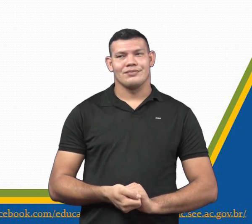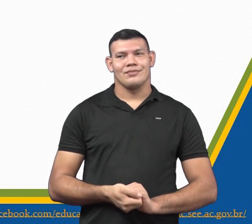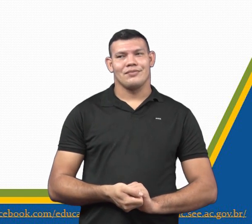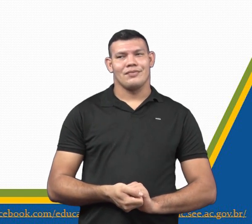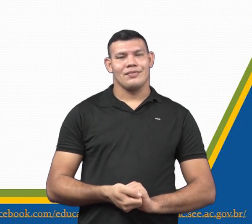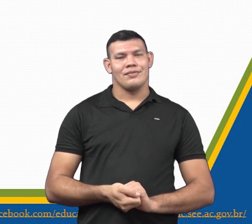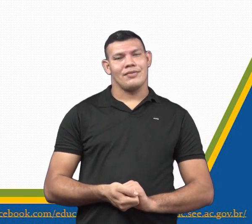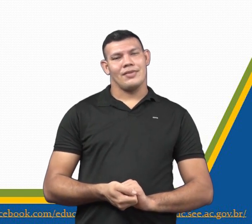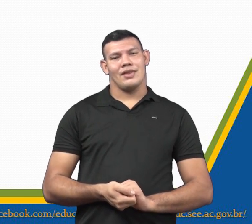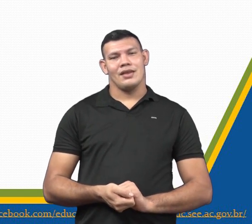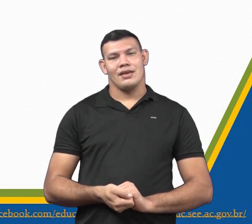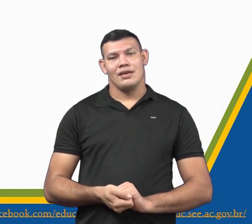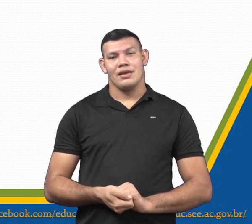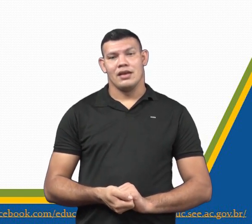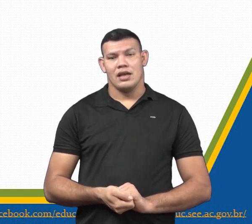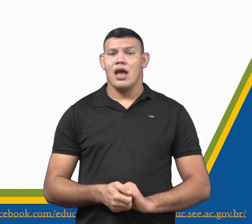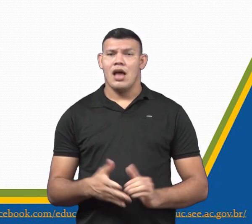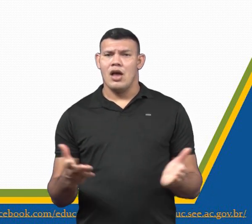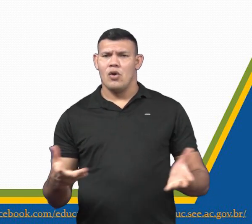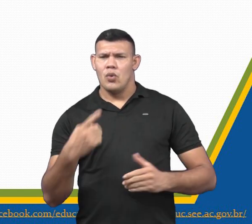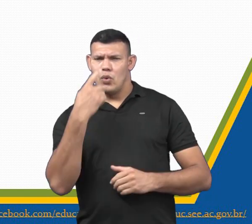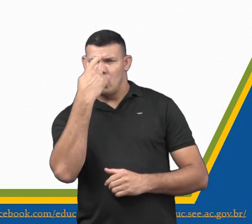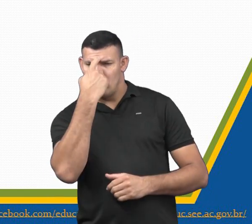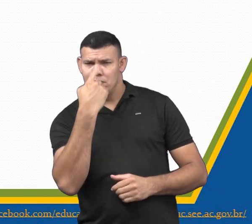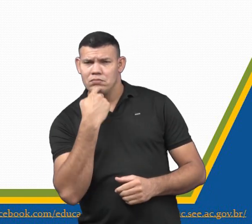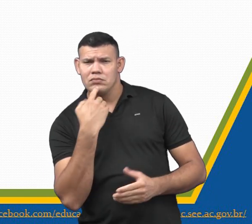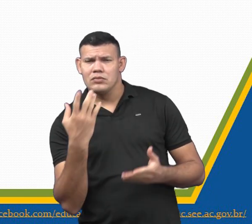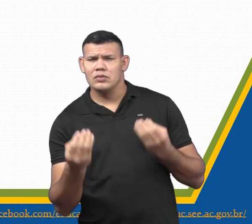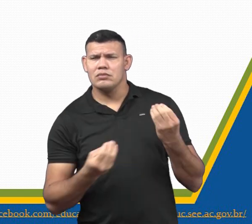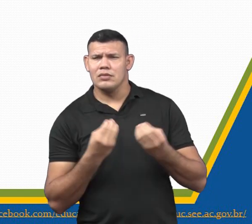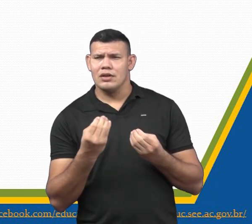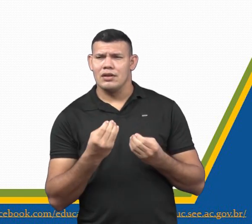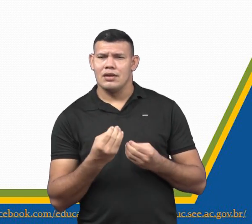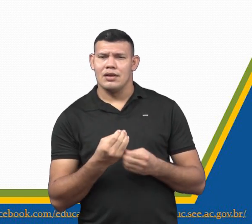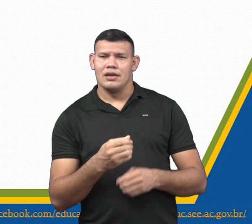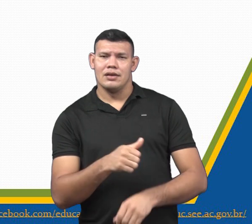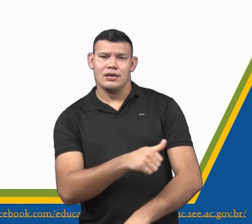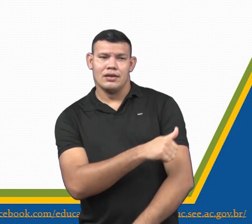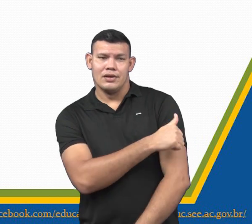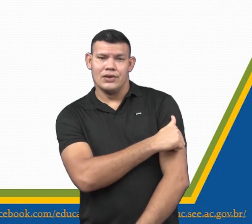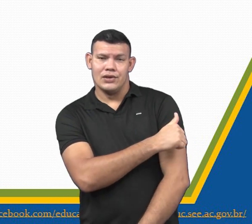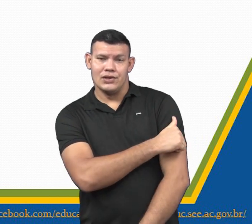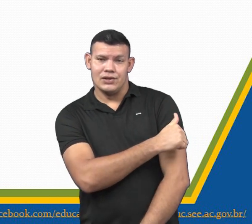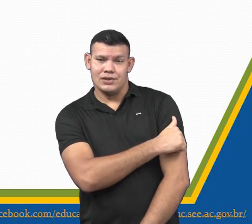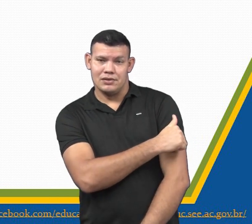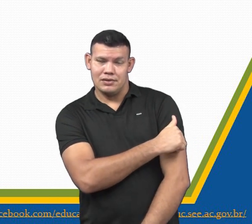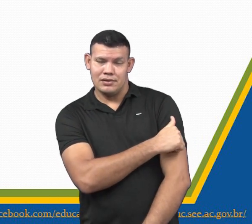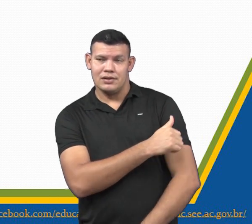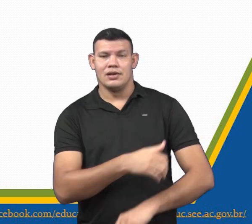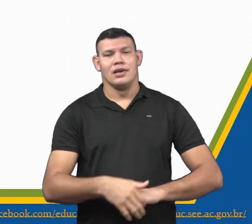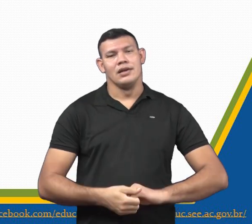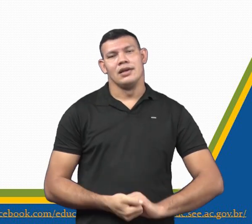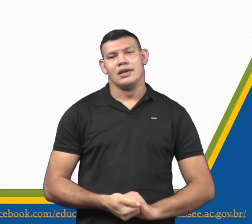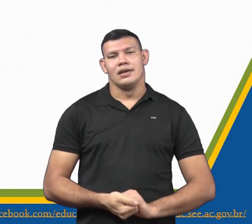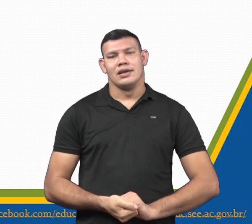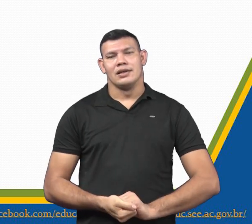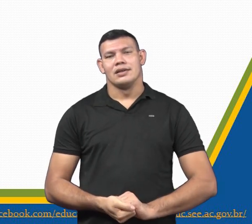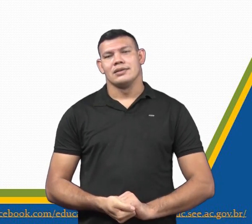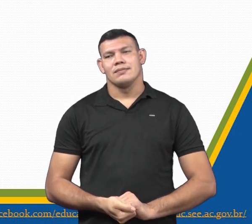seguinte informação. Eu no primeiro ano. Aí tem uma foto dele aí no primeiro ano,